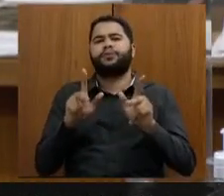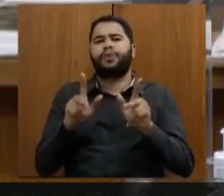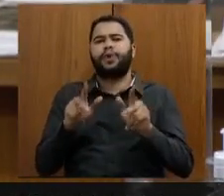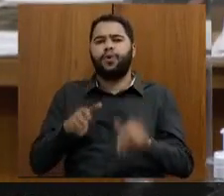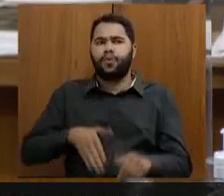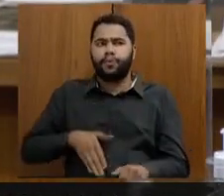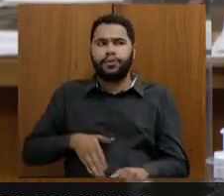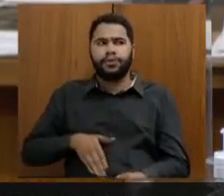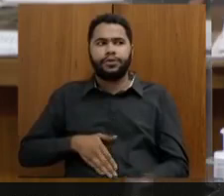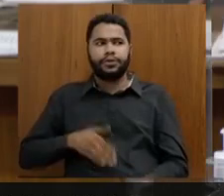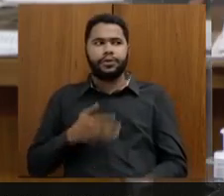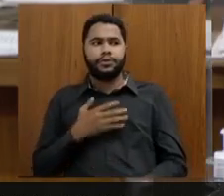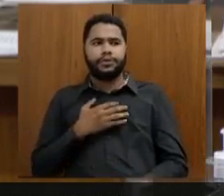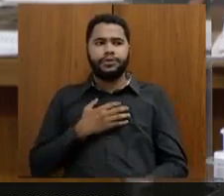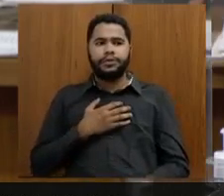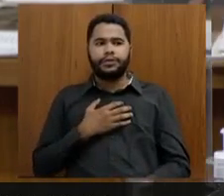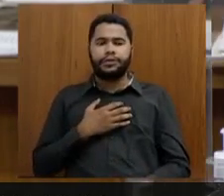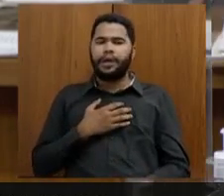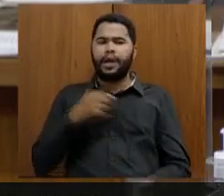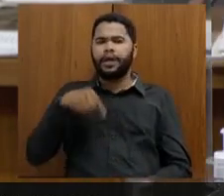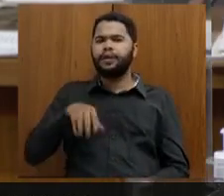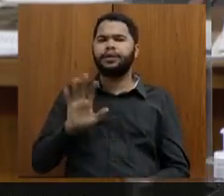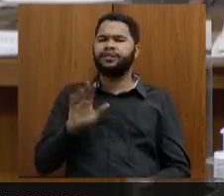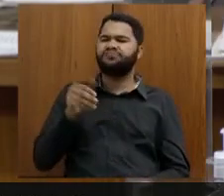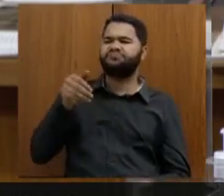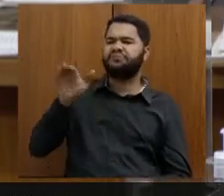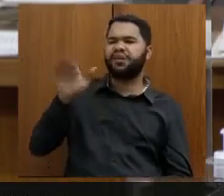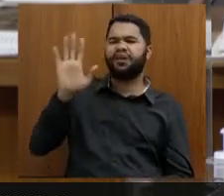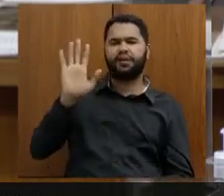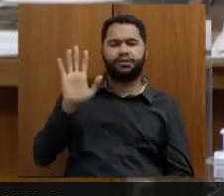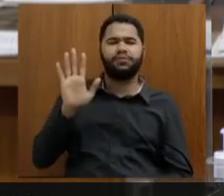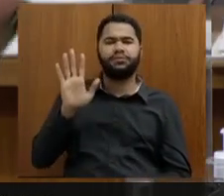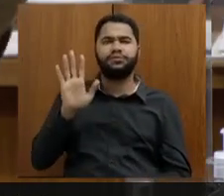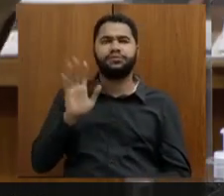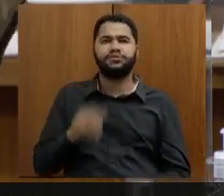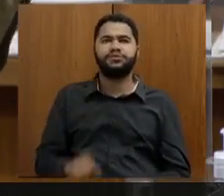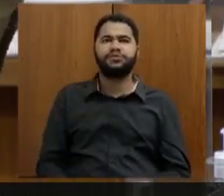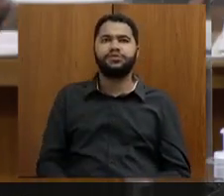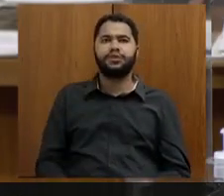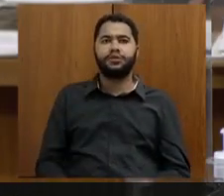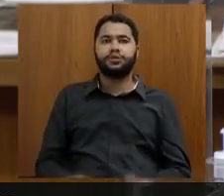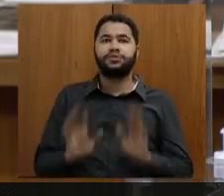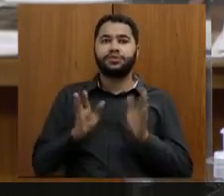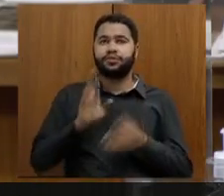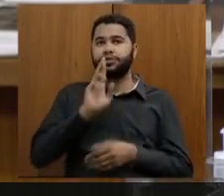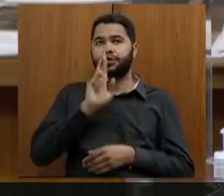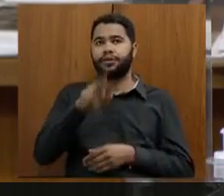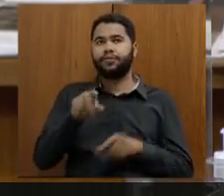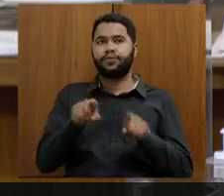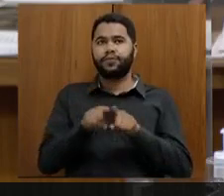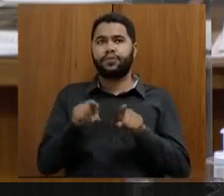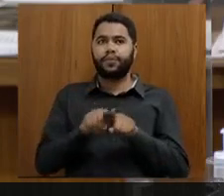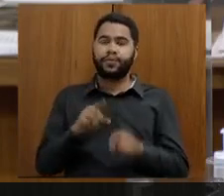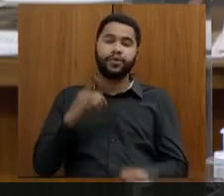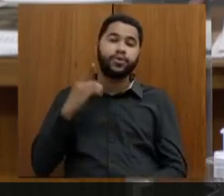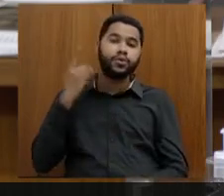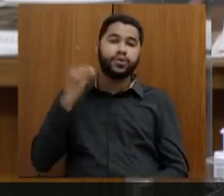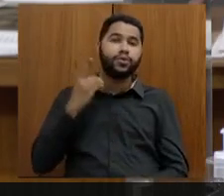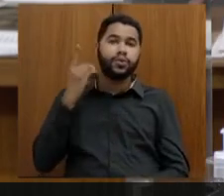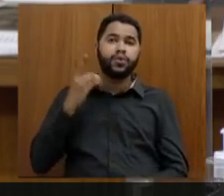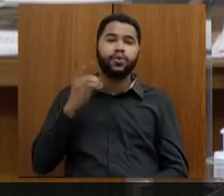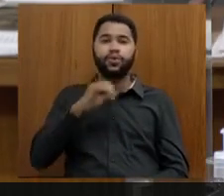chega lá para o bandido ele tem que ficar para lá aqui não né É isso que nós vamos falando aí eu já estou entrando a resposta do deputado